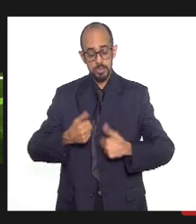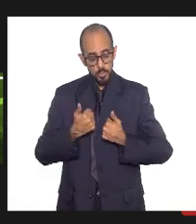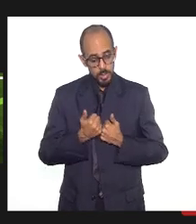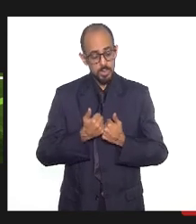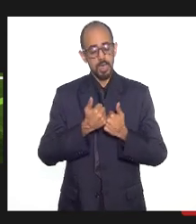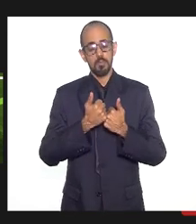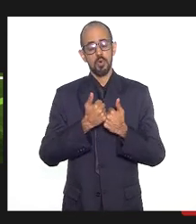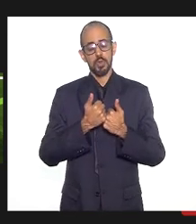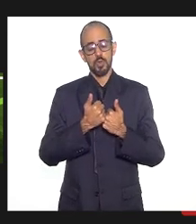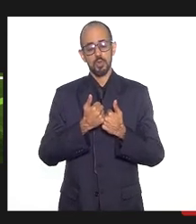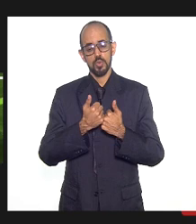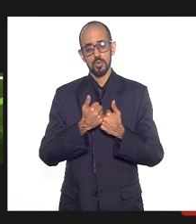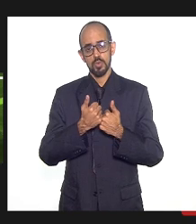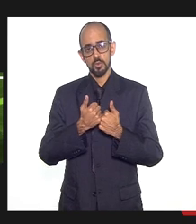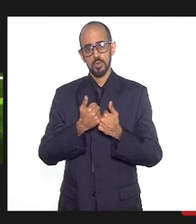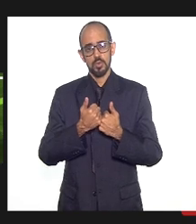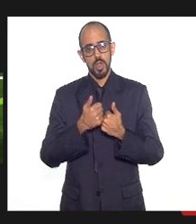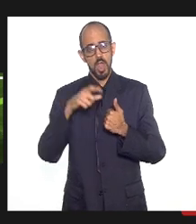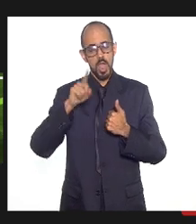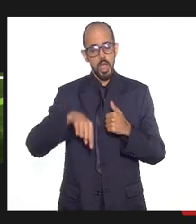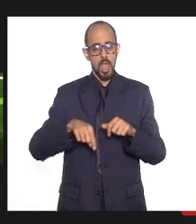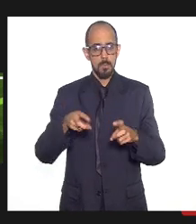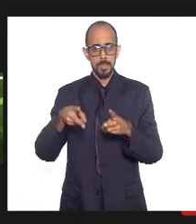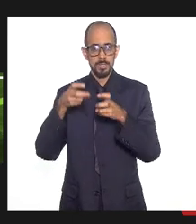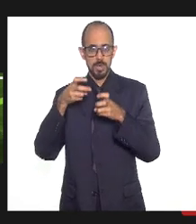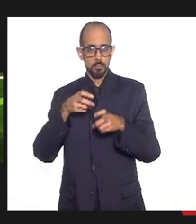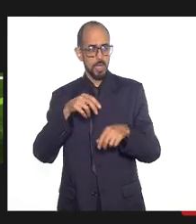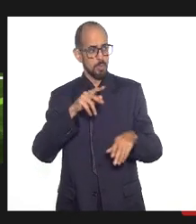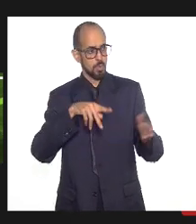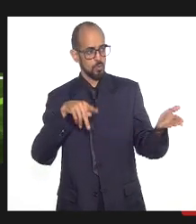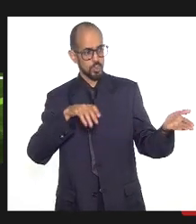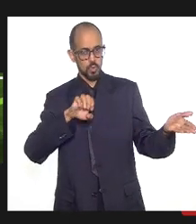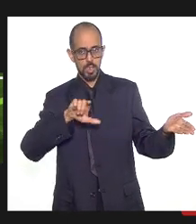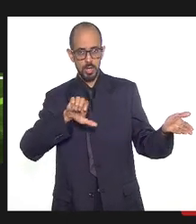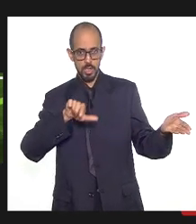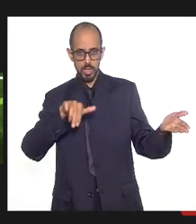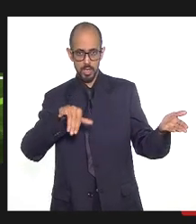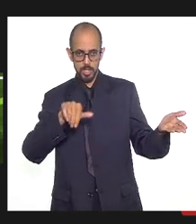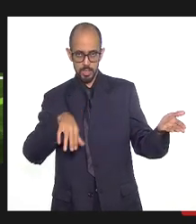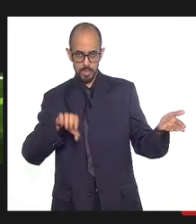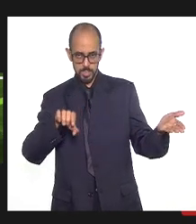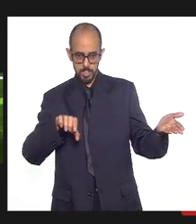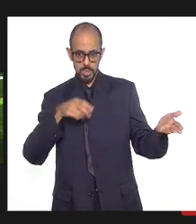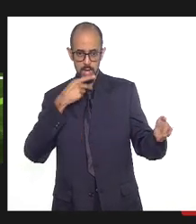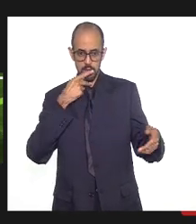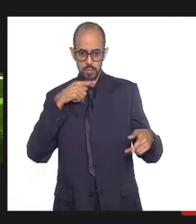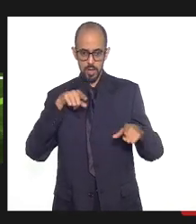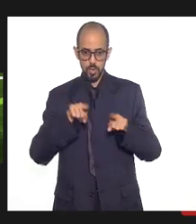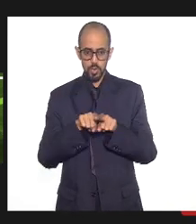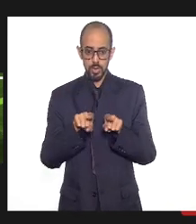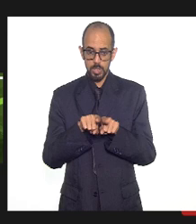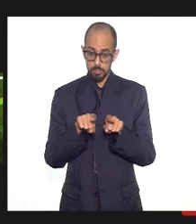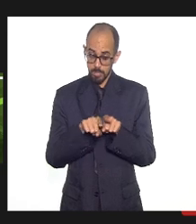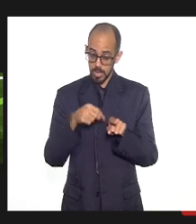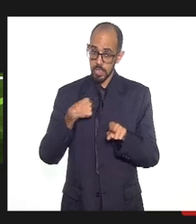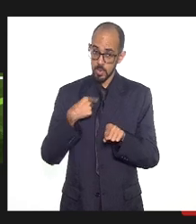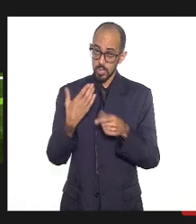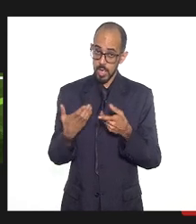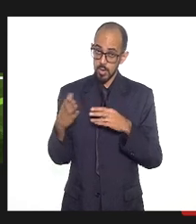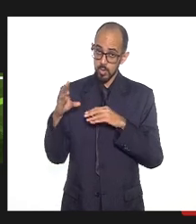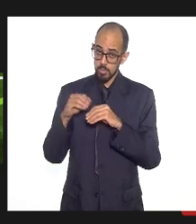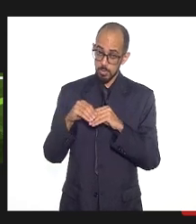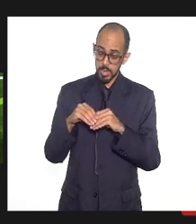né? Eu vi aí a professora Elaine falando, uma das coisas que ela falou, que eu ia falar também, que é